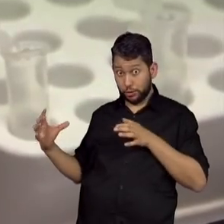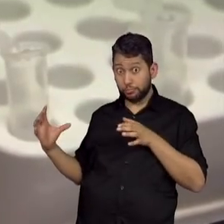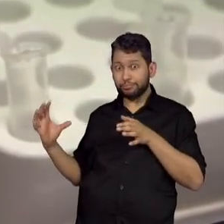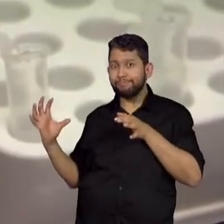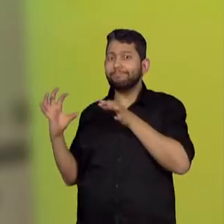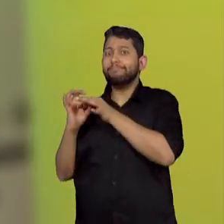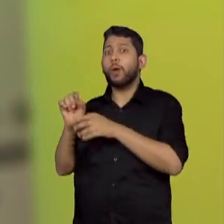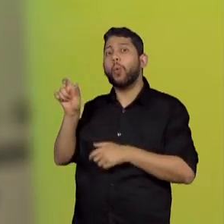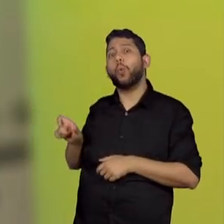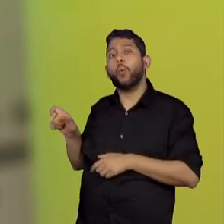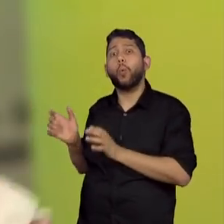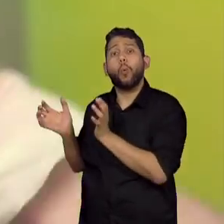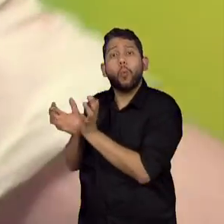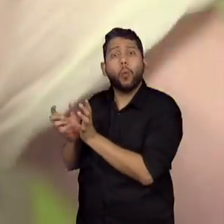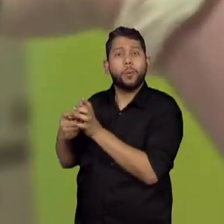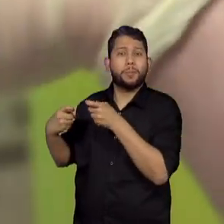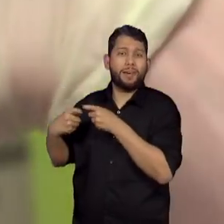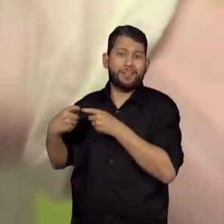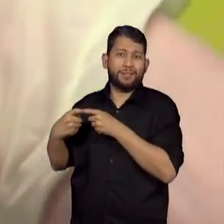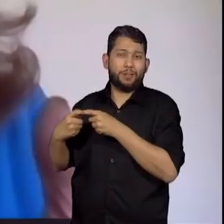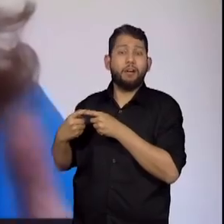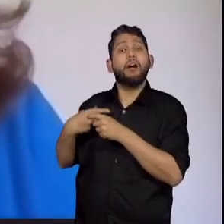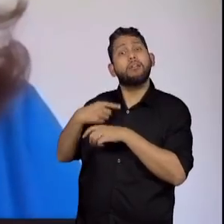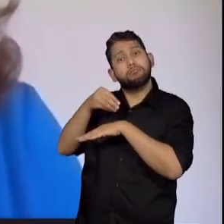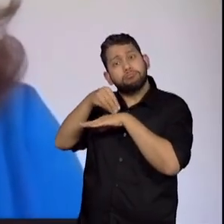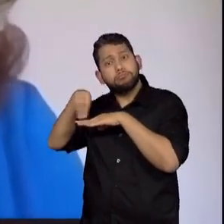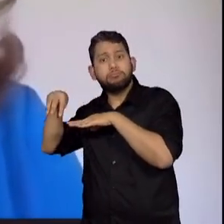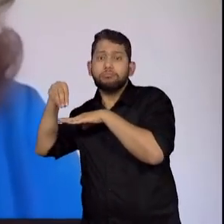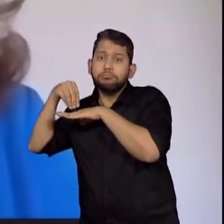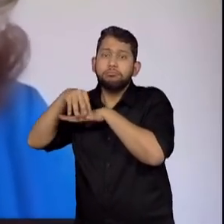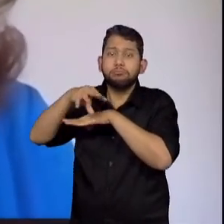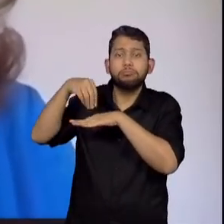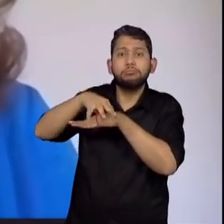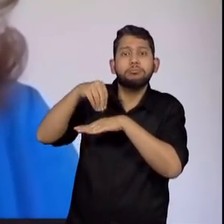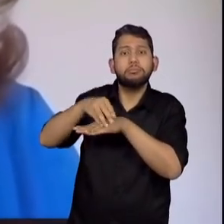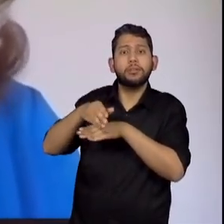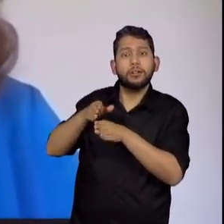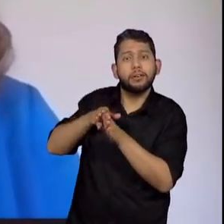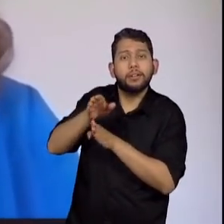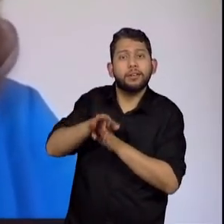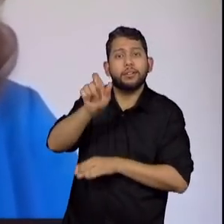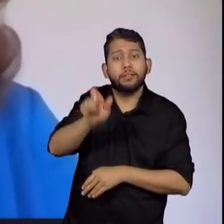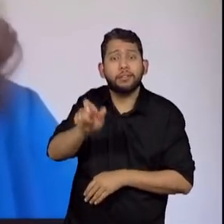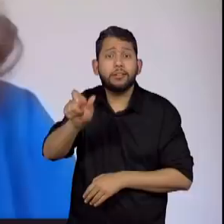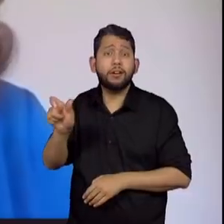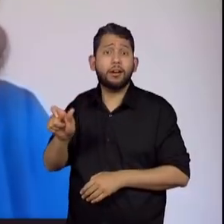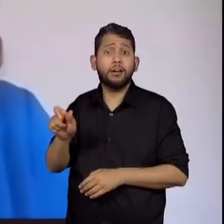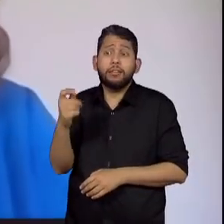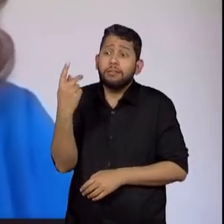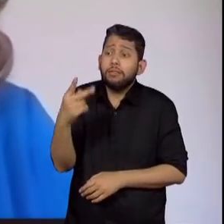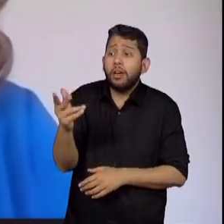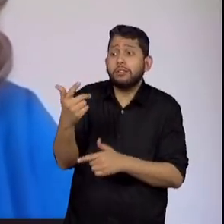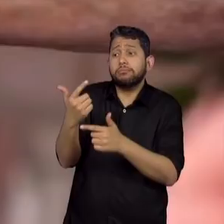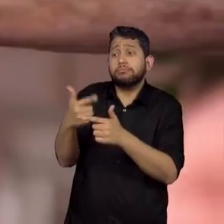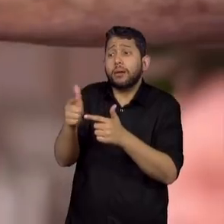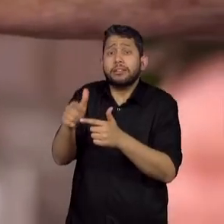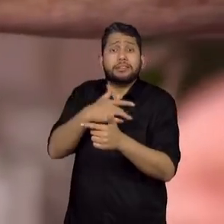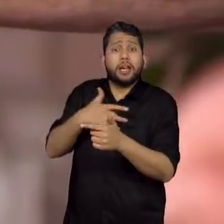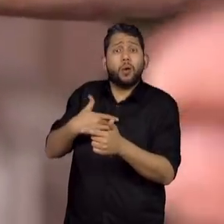né, da orientação que a gente vai receber de acordo com nossos problemas de saúde.